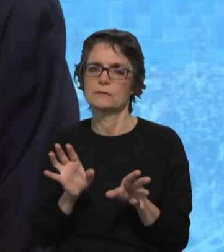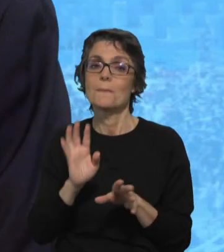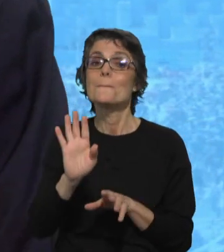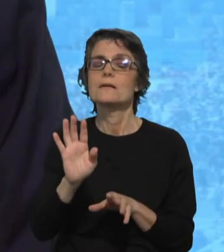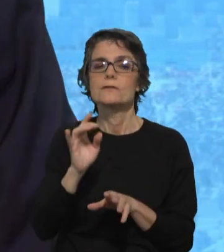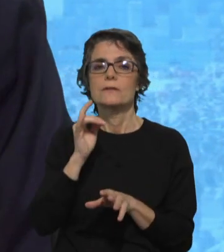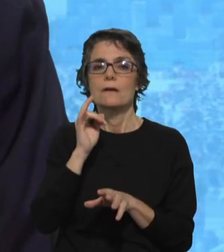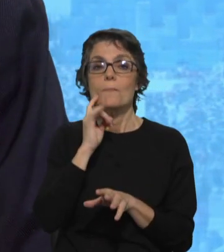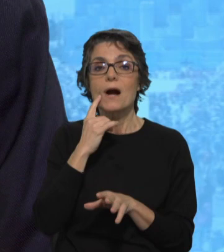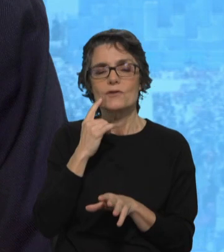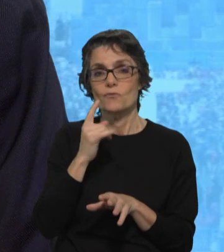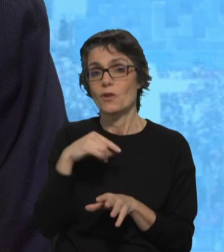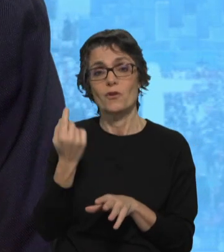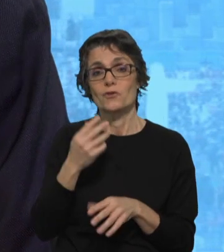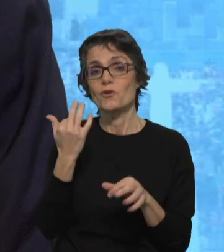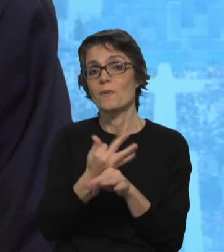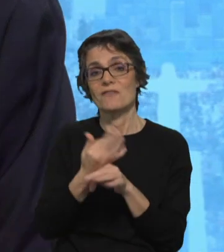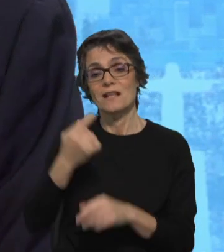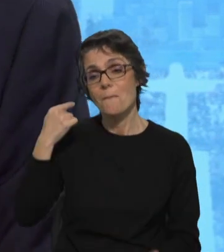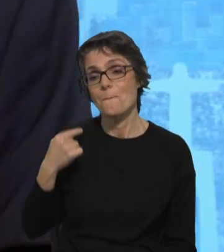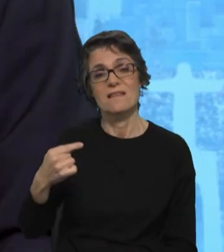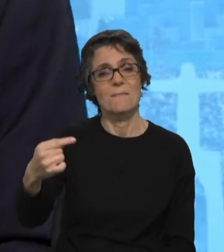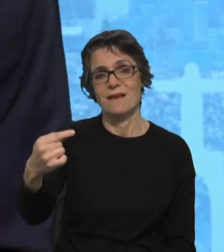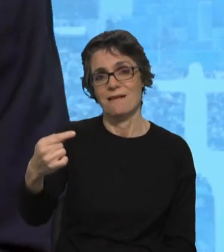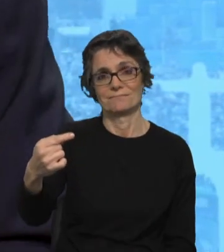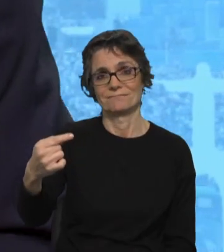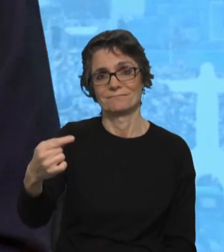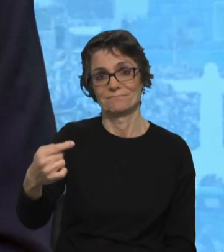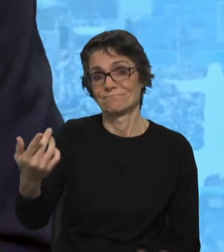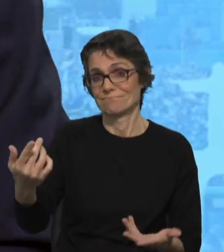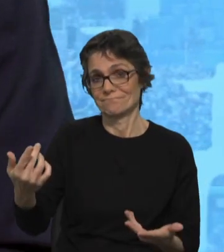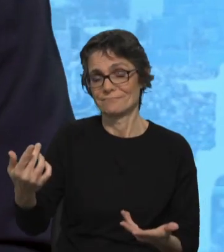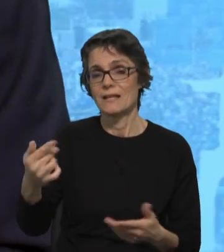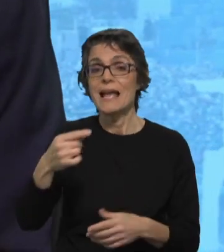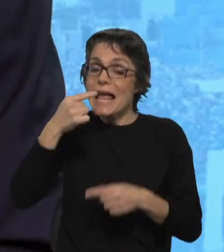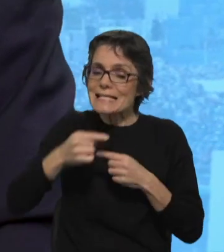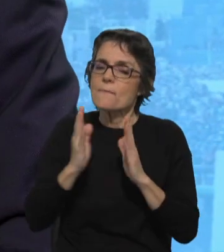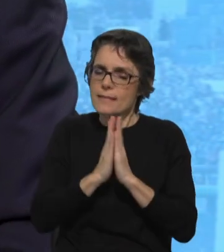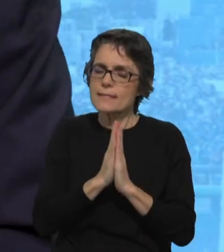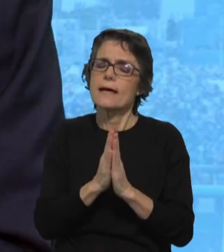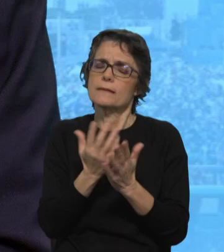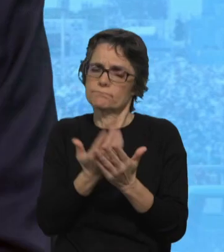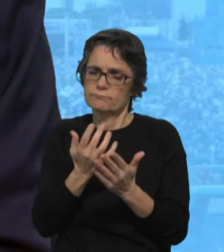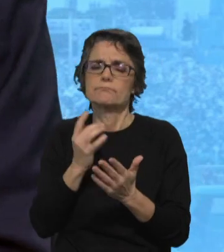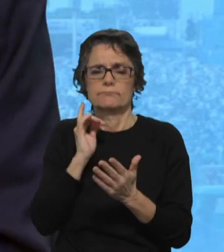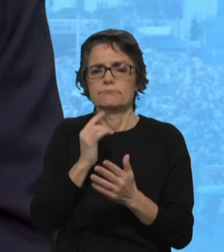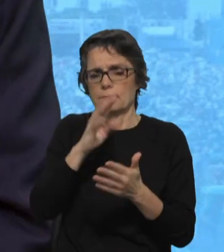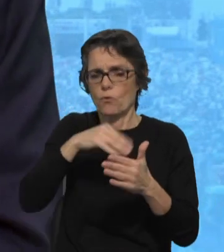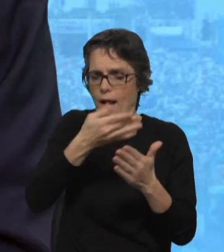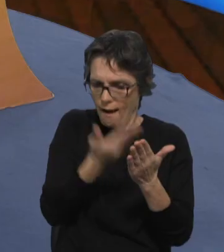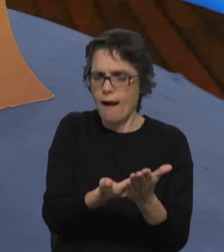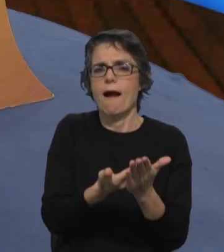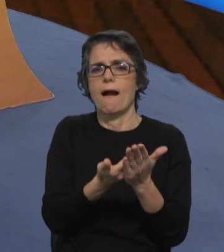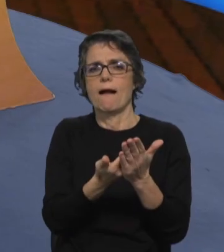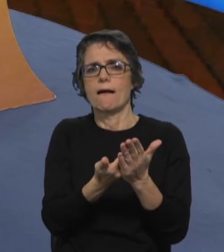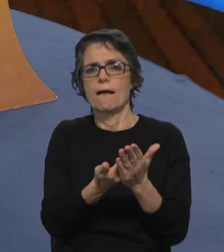cristamente, nós celebramos-la todos os dias. Ou seja, é evidente que esta Semana Santa é uma semana, do ponto de vista simbólico, do calendário litúrgico,